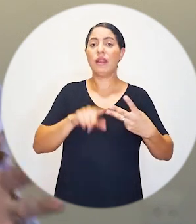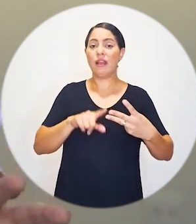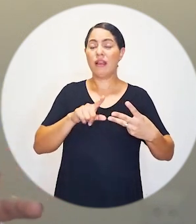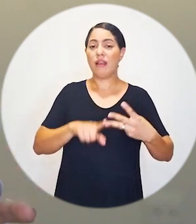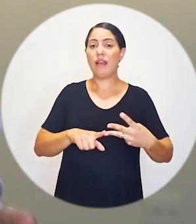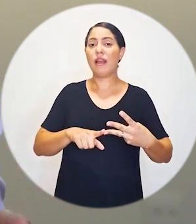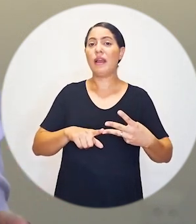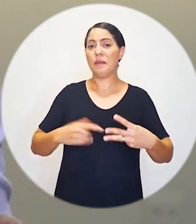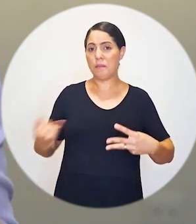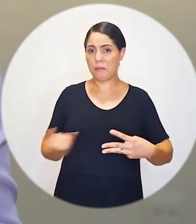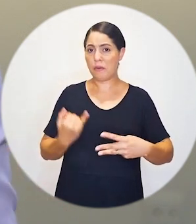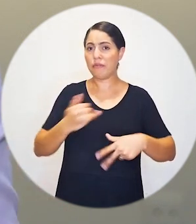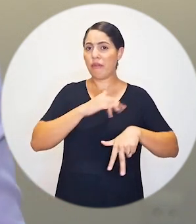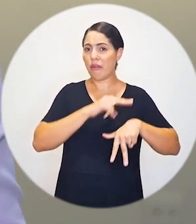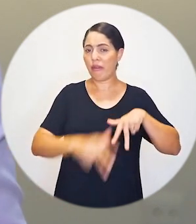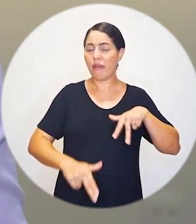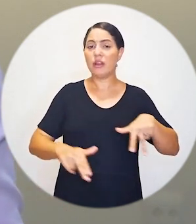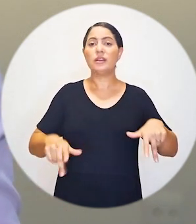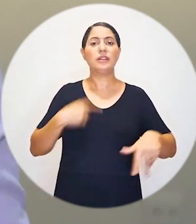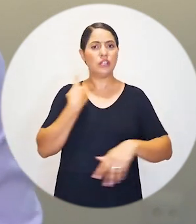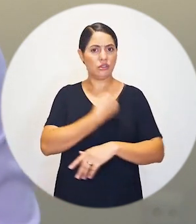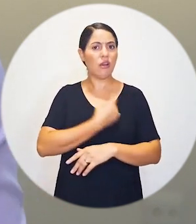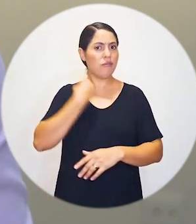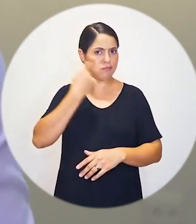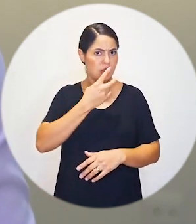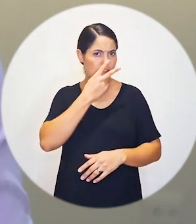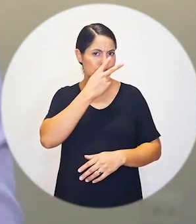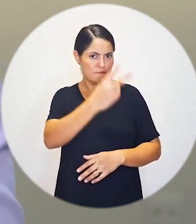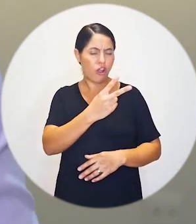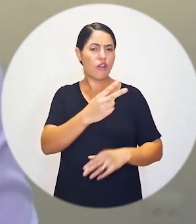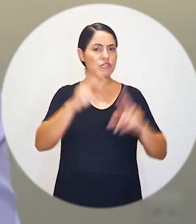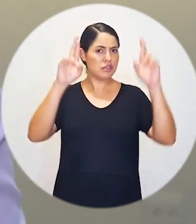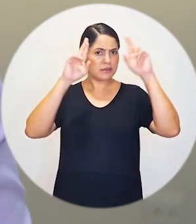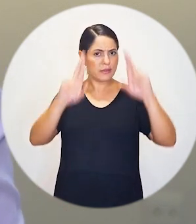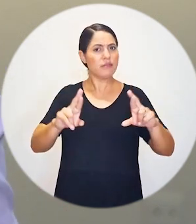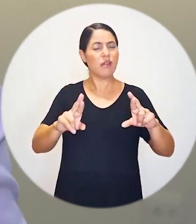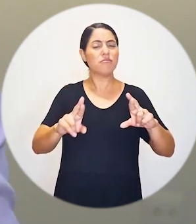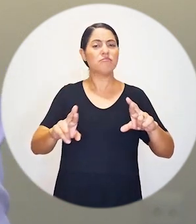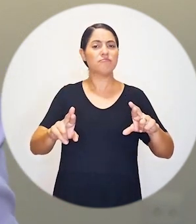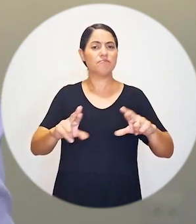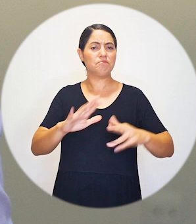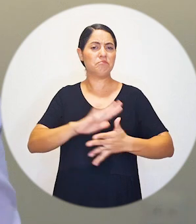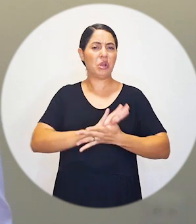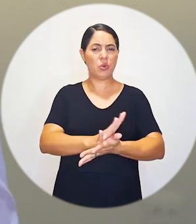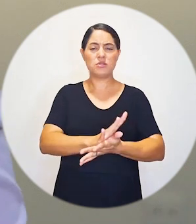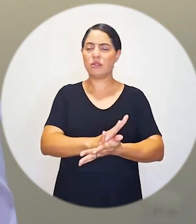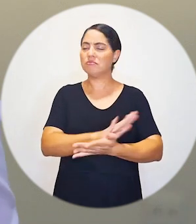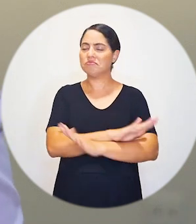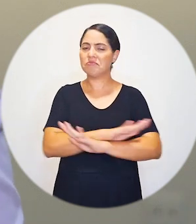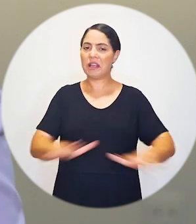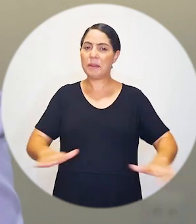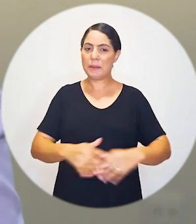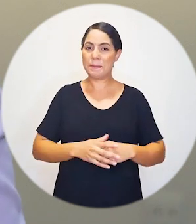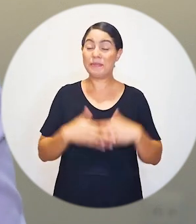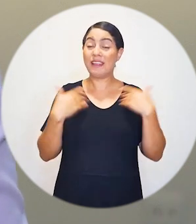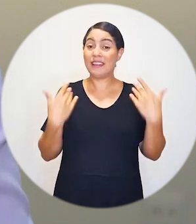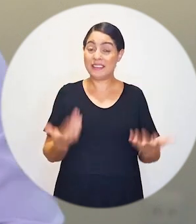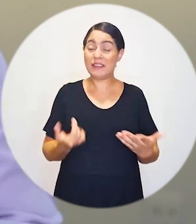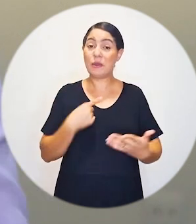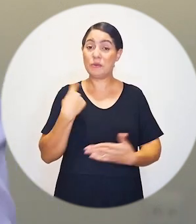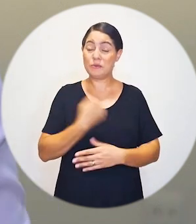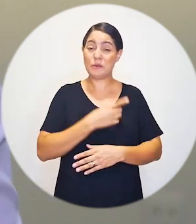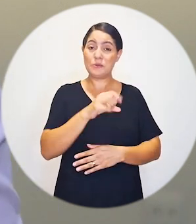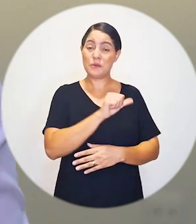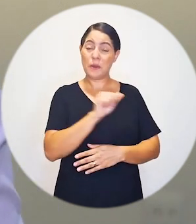são fundamentais para que tenhamos uma advocacia fortalecida, respeitosa e livre de discriminação. E a OAB tem